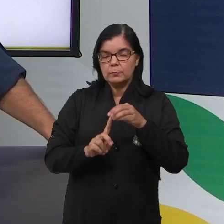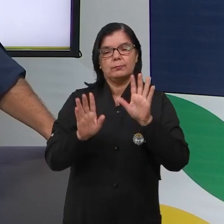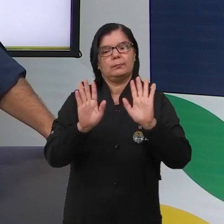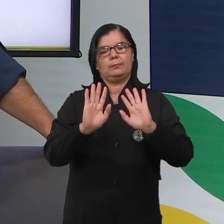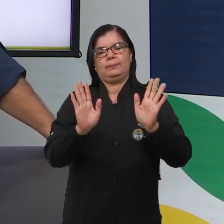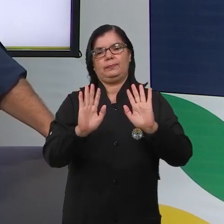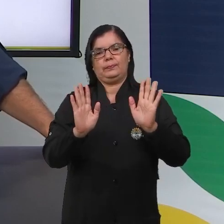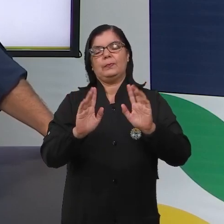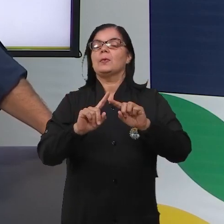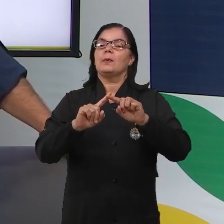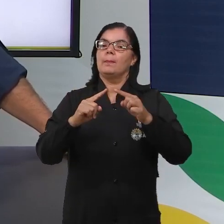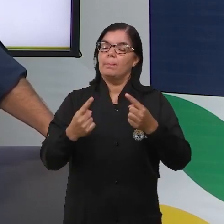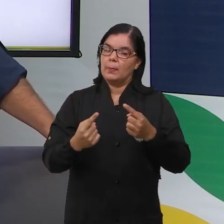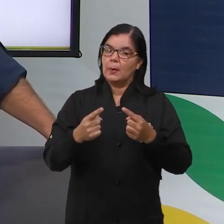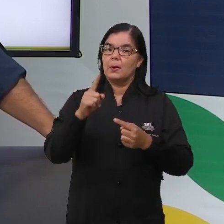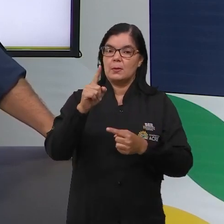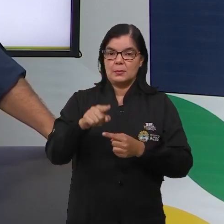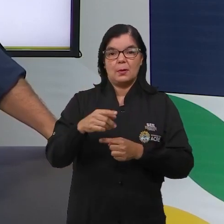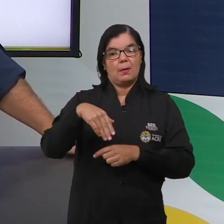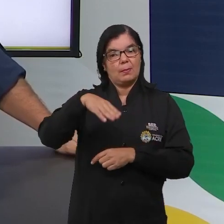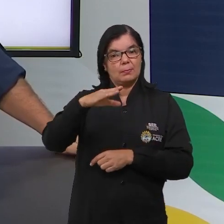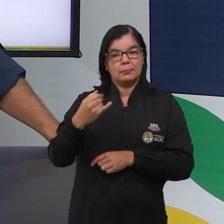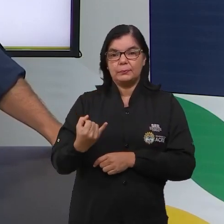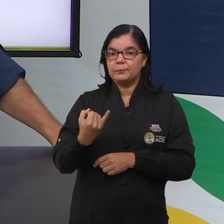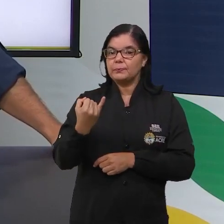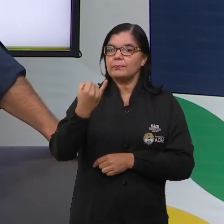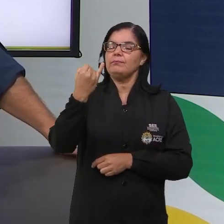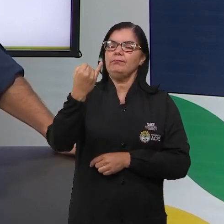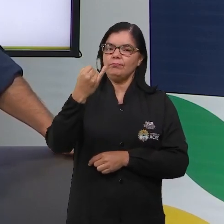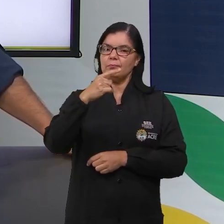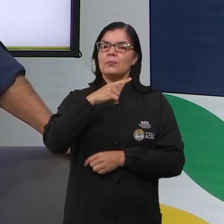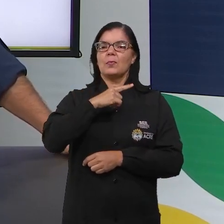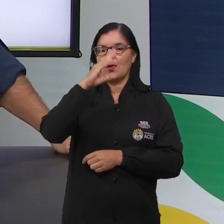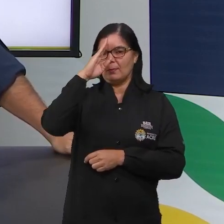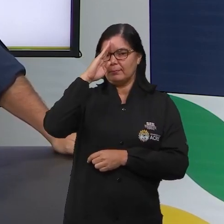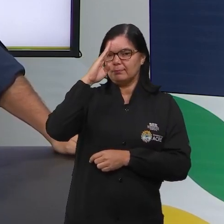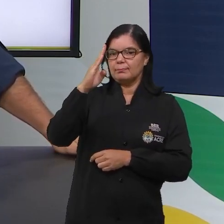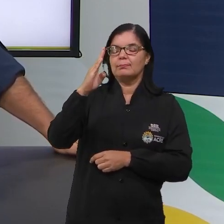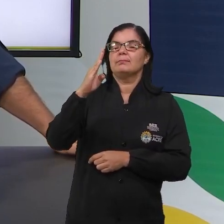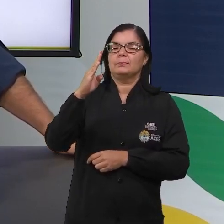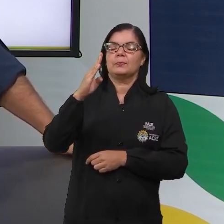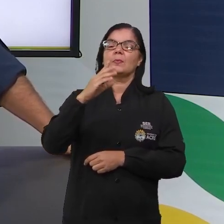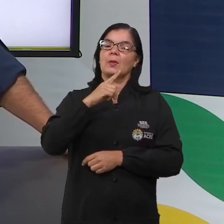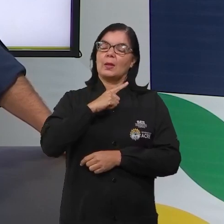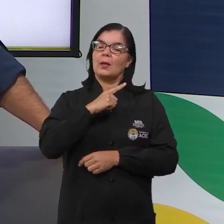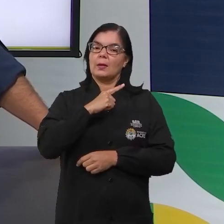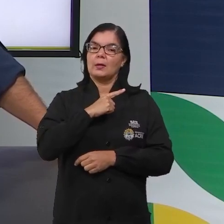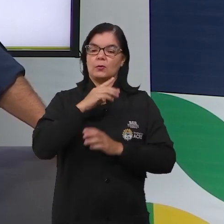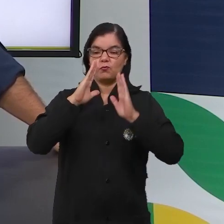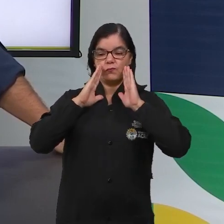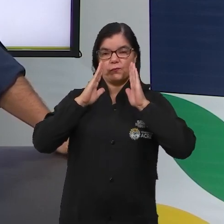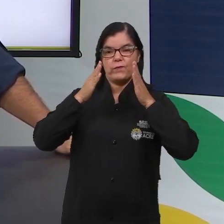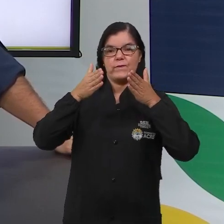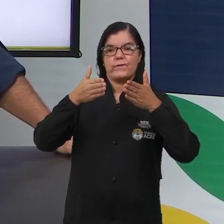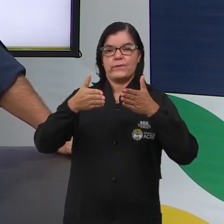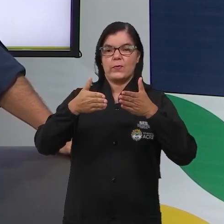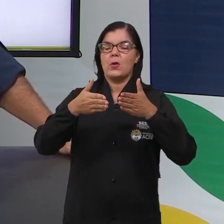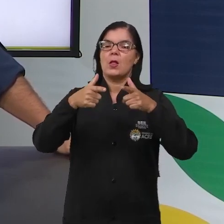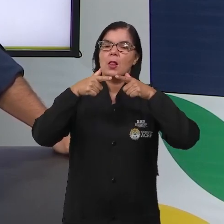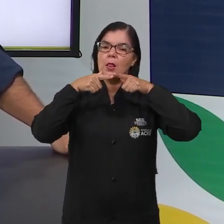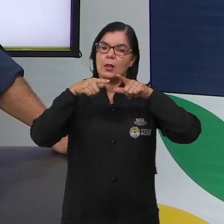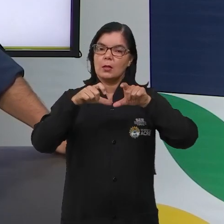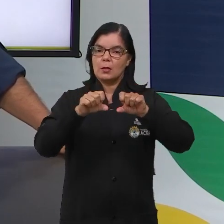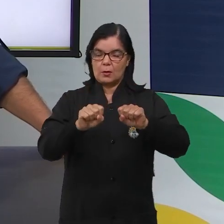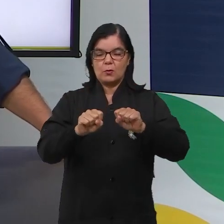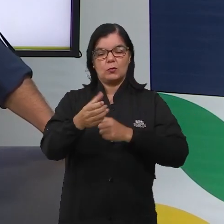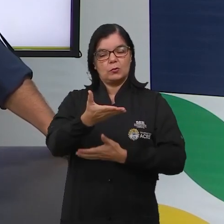Não. Mas ela é a principal. Ela tem esse poder, essa potencialidade de ser a forma linguística de